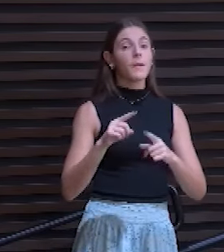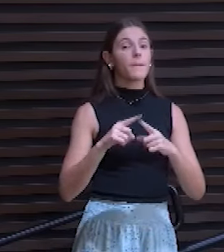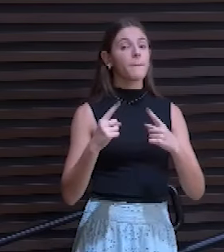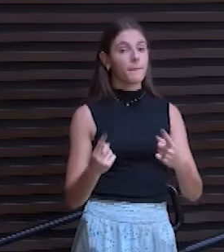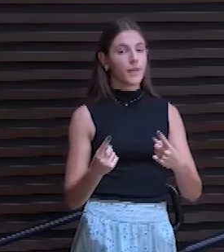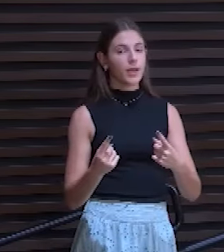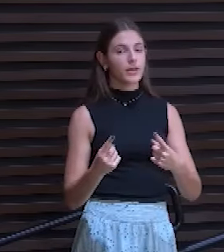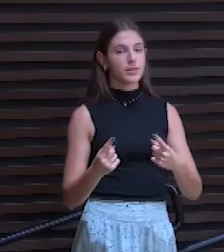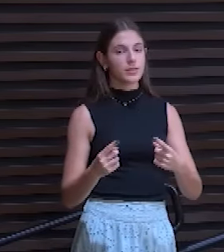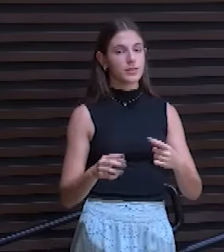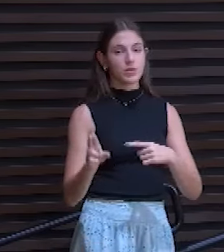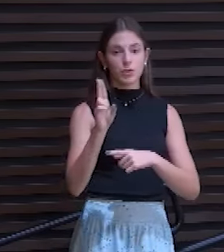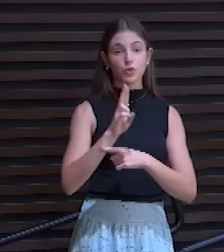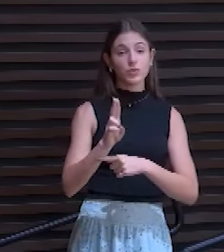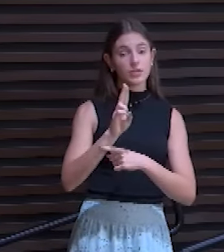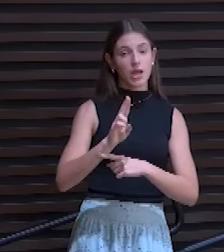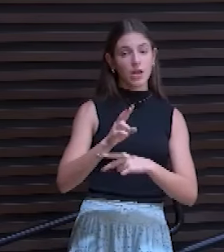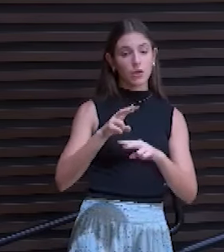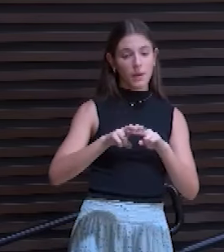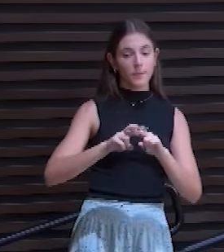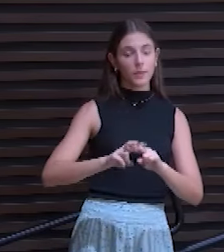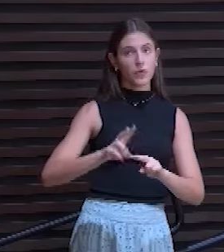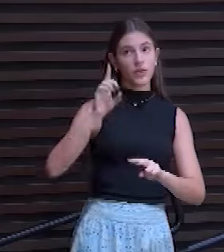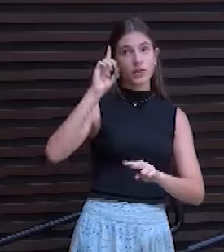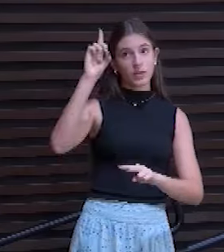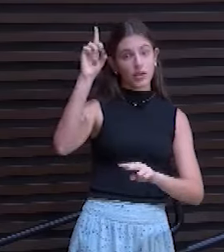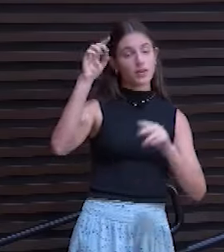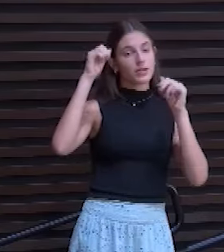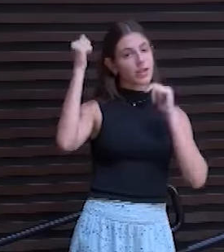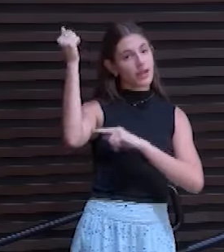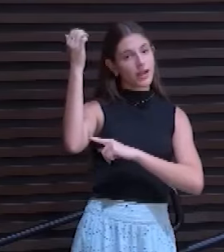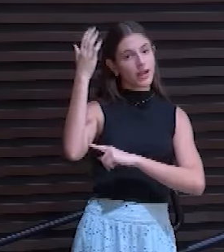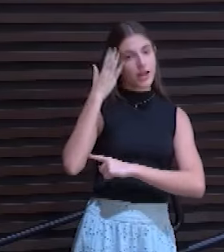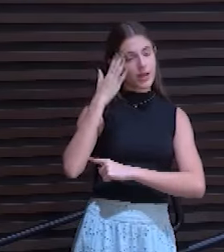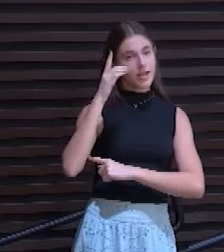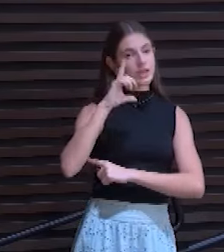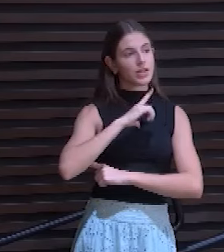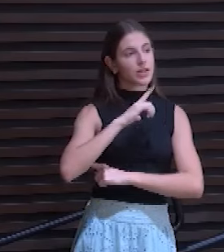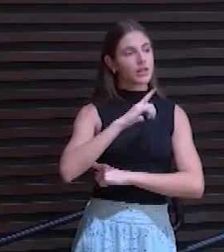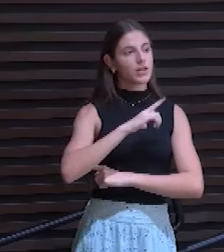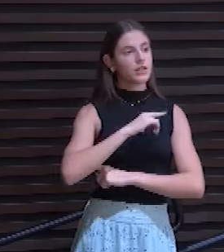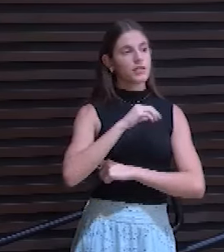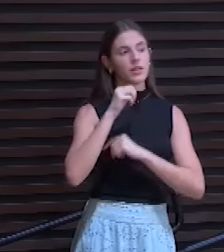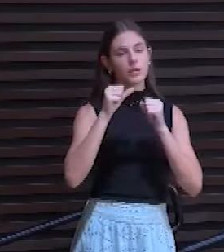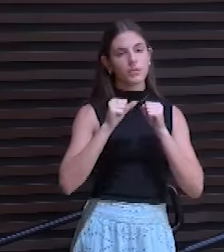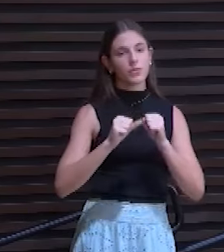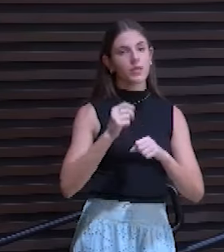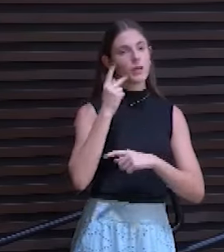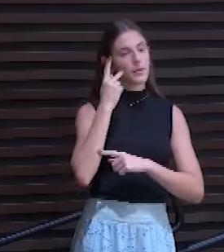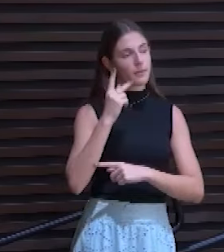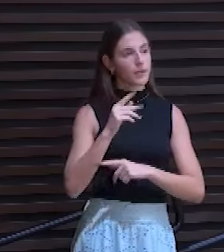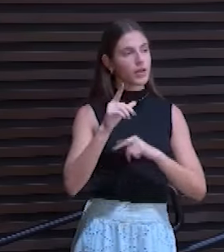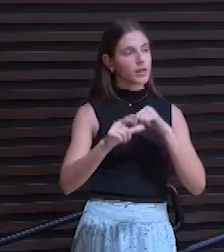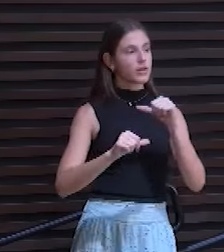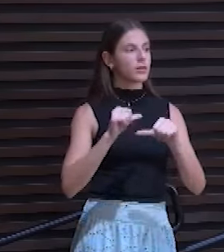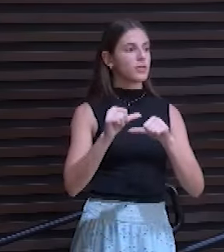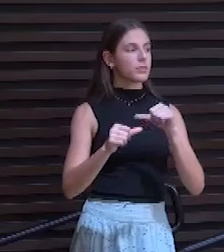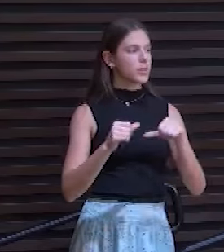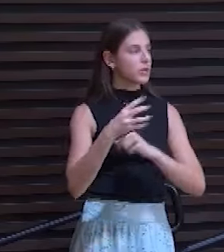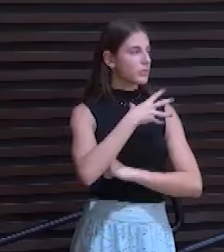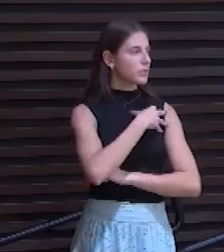único, cuja graça tem poder para transformar os seus filhos? Oh, meu pai, como é difícil